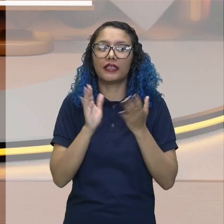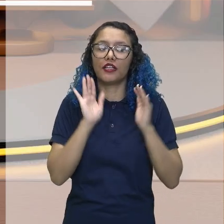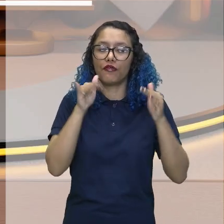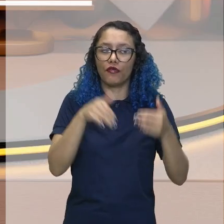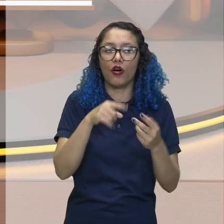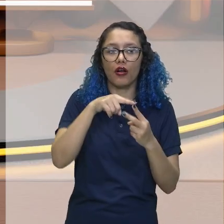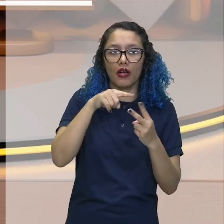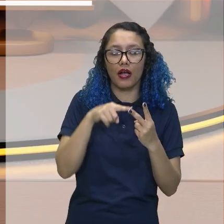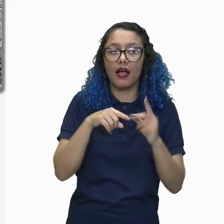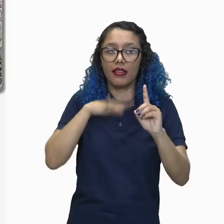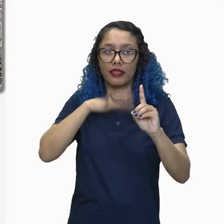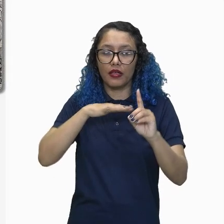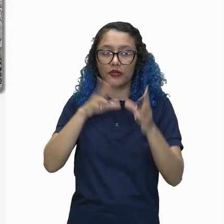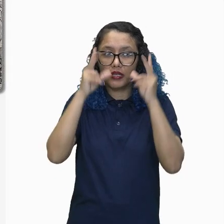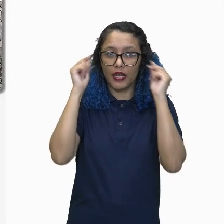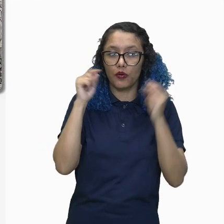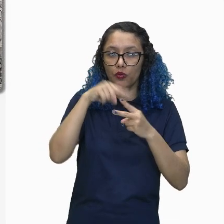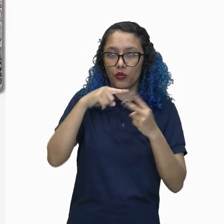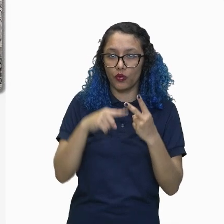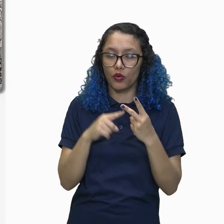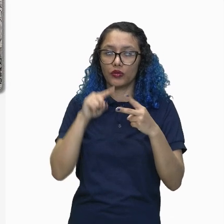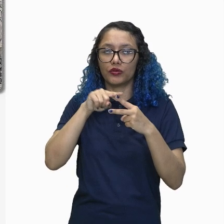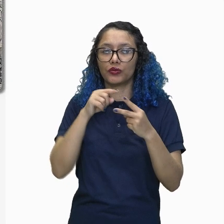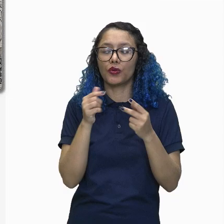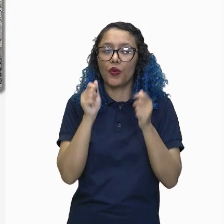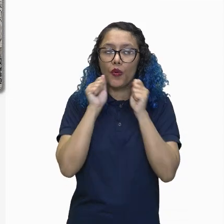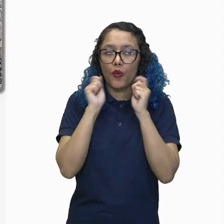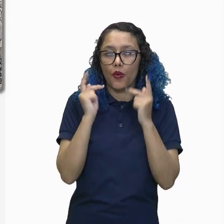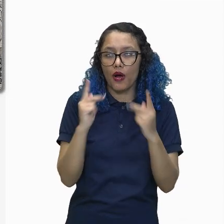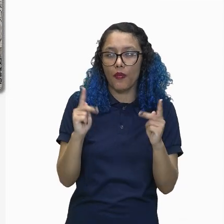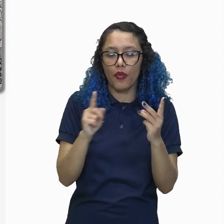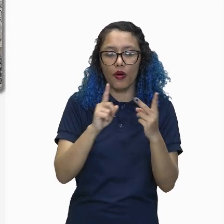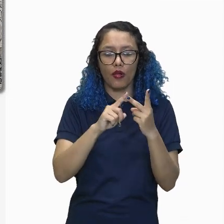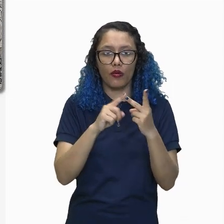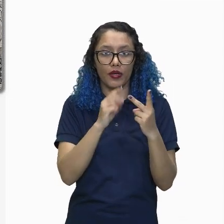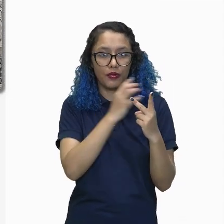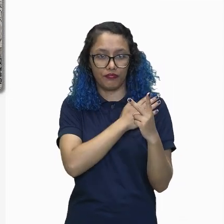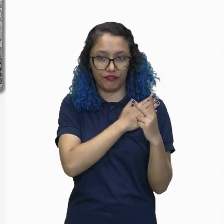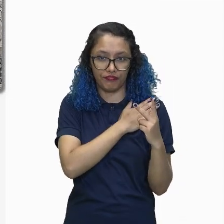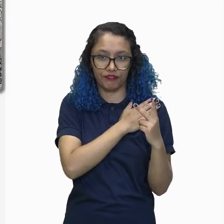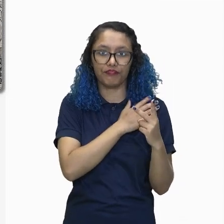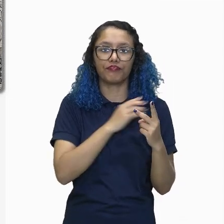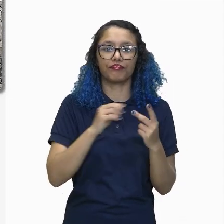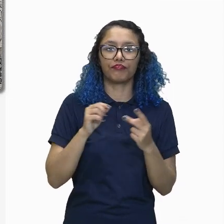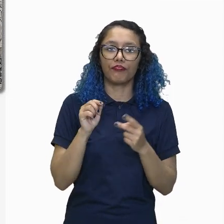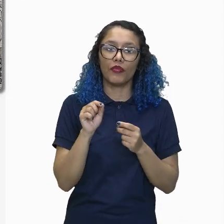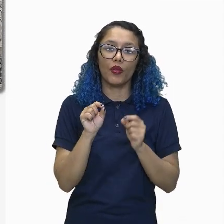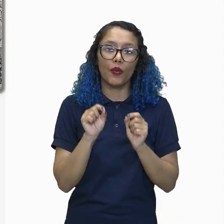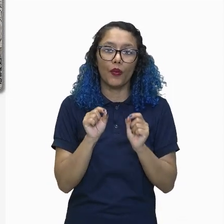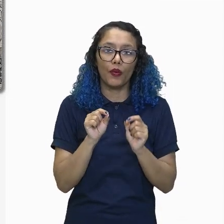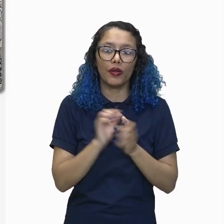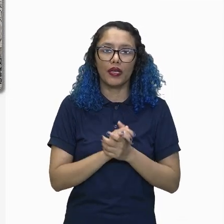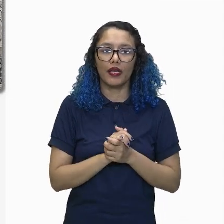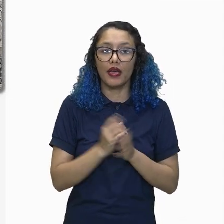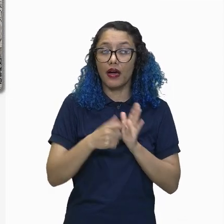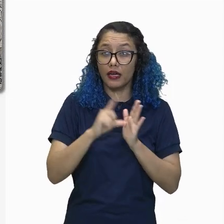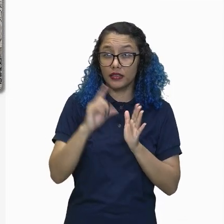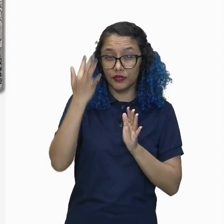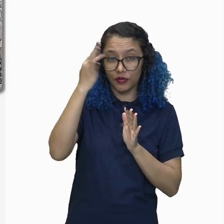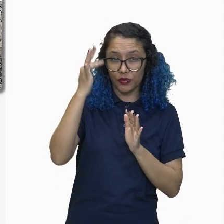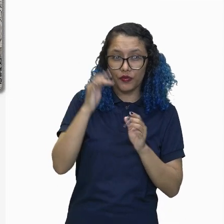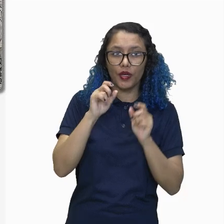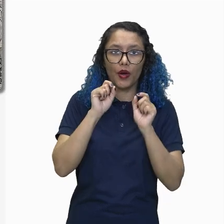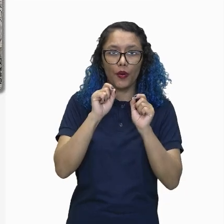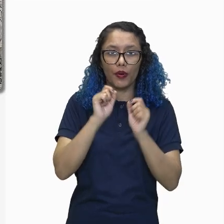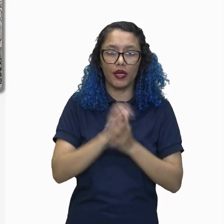e o Dionísio. E ele diz que a nossa filosofia, a partir daí, ela deixa de ser apolíneo, que é o